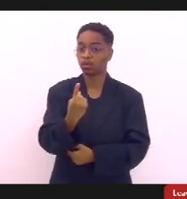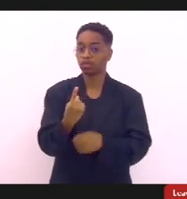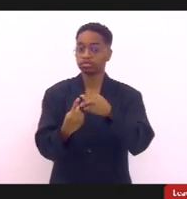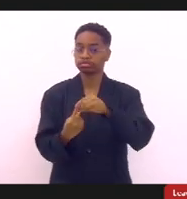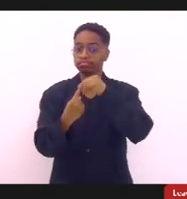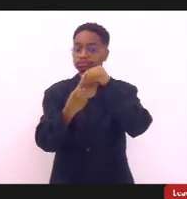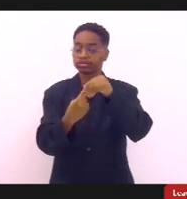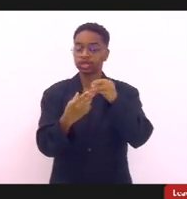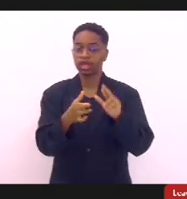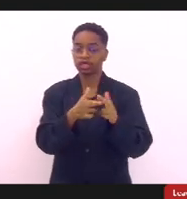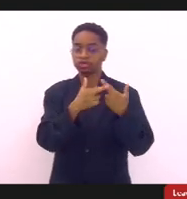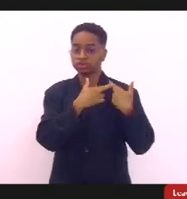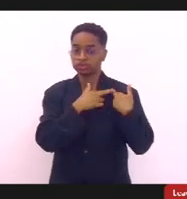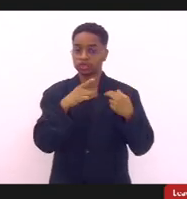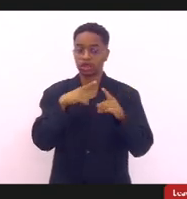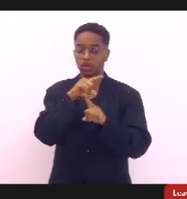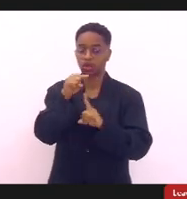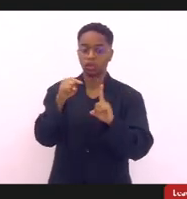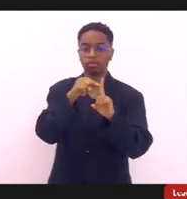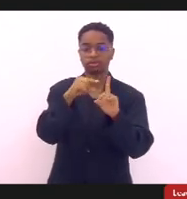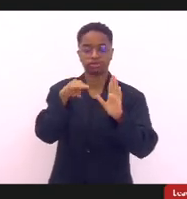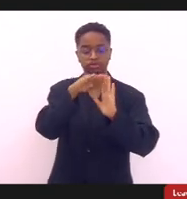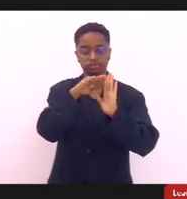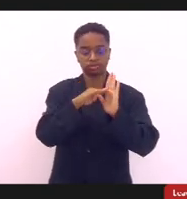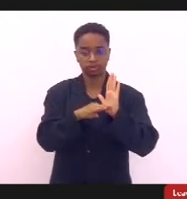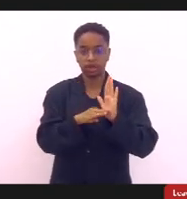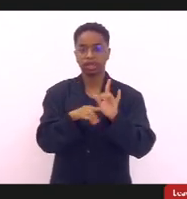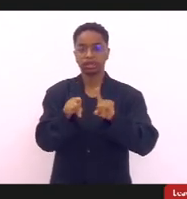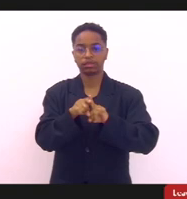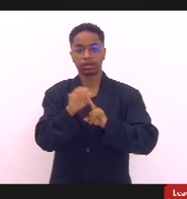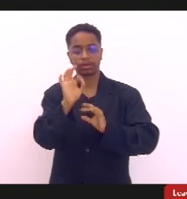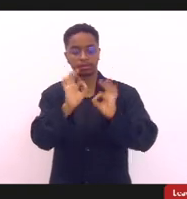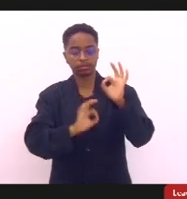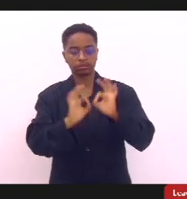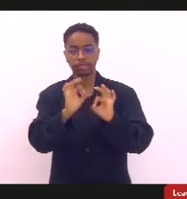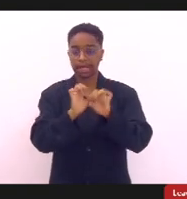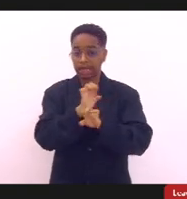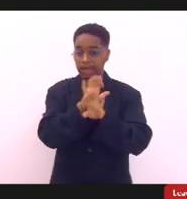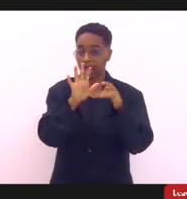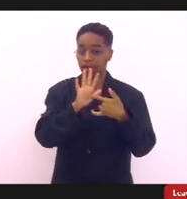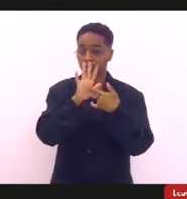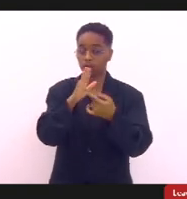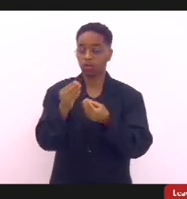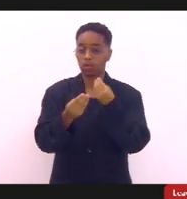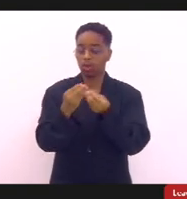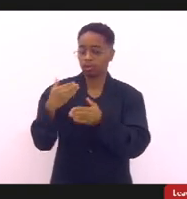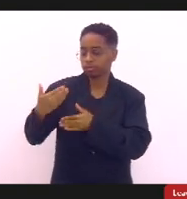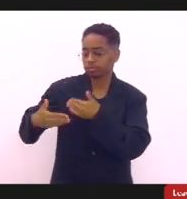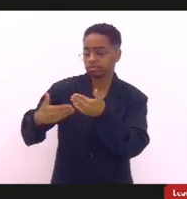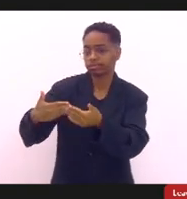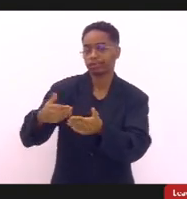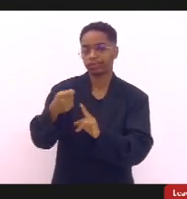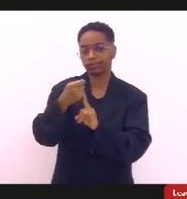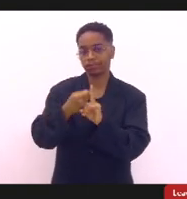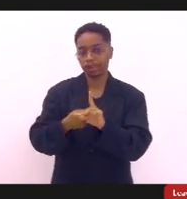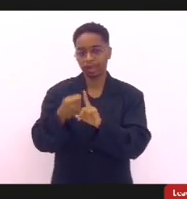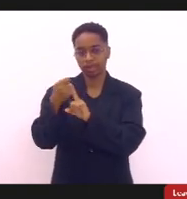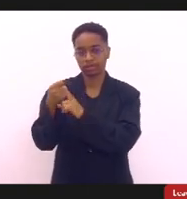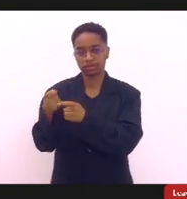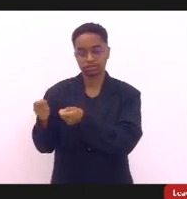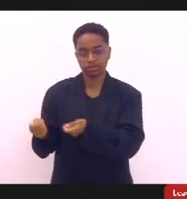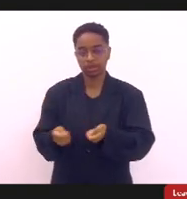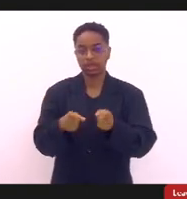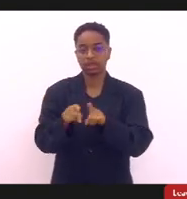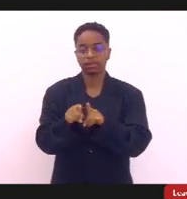de Administração, com meta para cumprir, com um plano claro do que vai ser feito nos próximos meses, como é que vai ser utilizado o recurso.